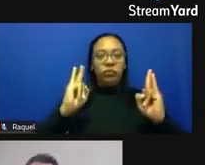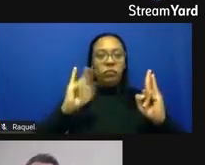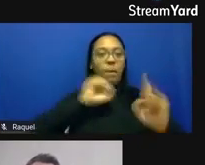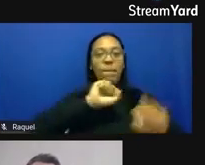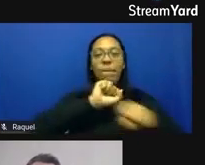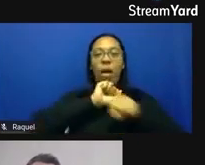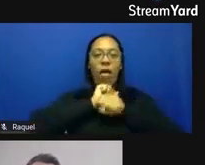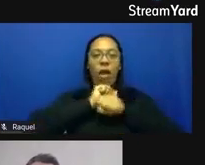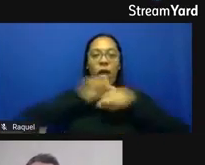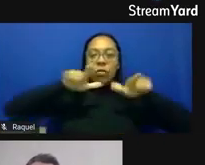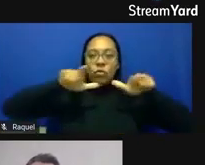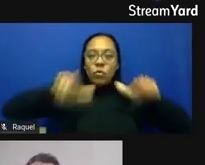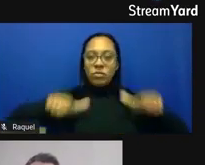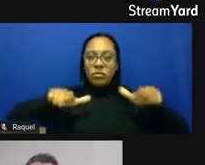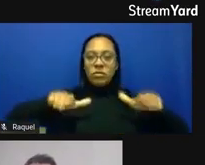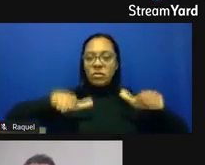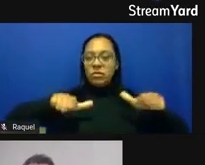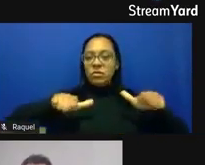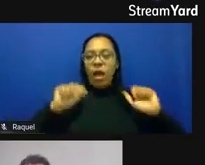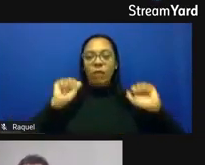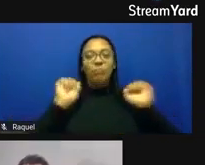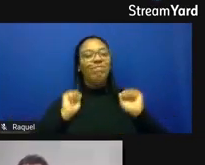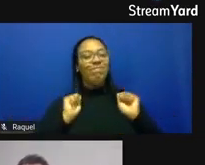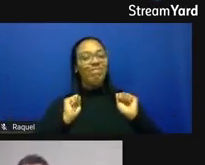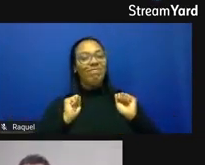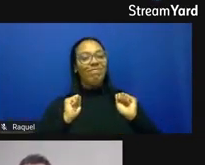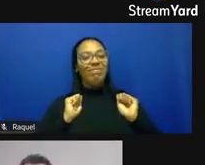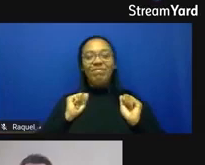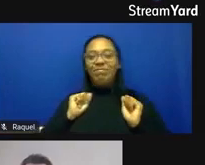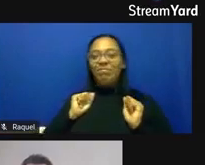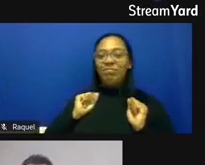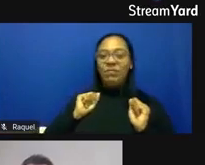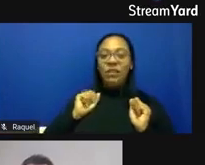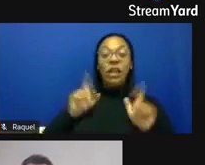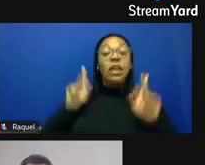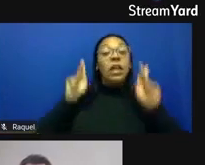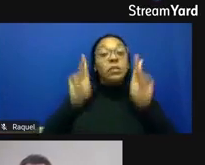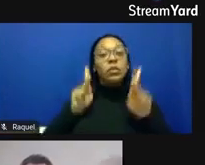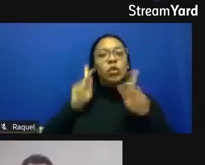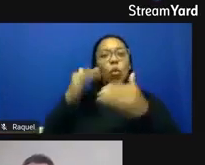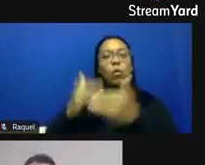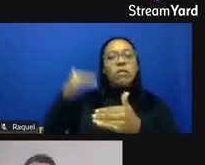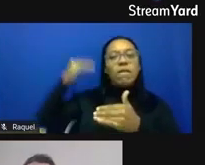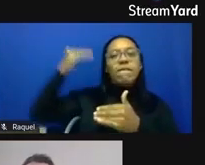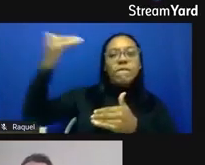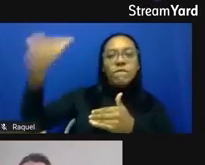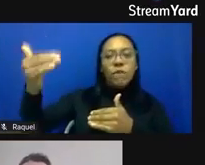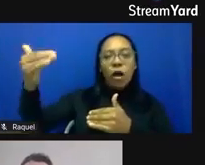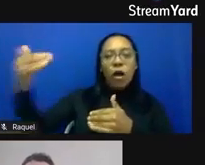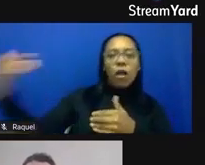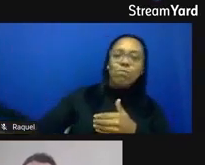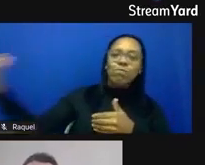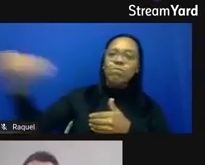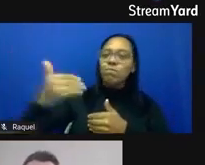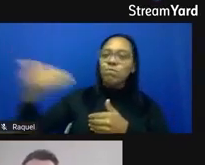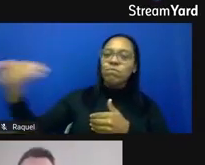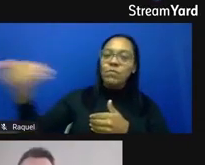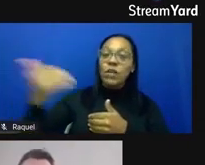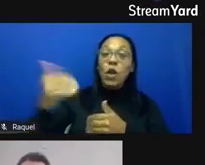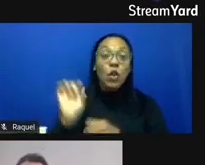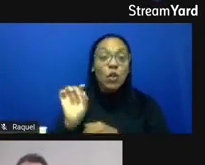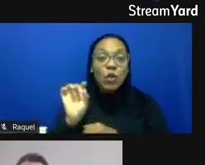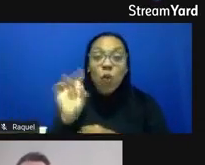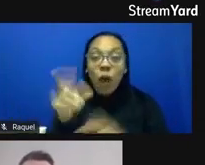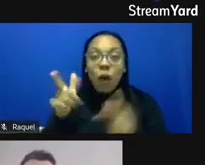com ar-condicionado, confortável, e as pessoas lá fora só vindo até o nosso ambiente quando estão